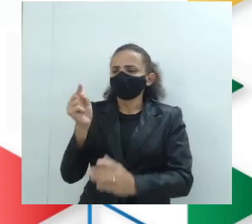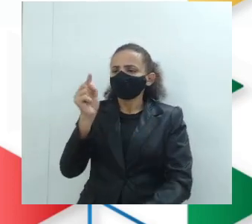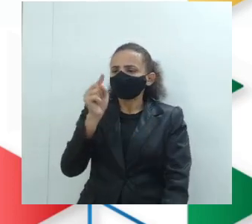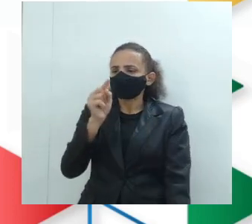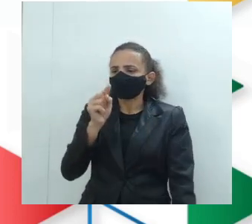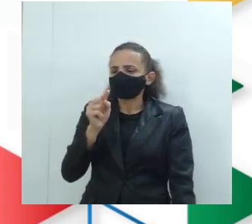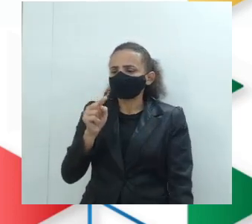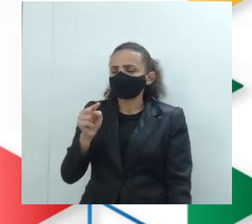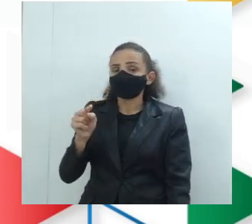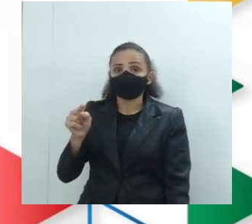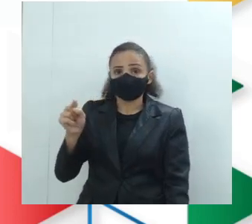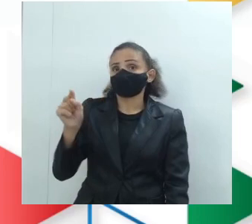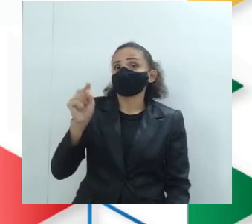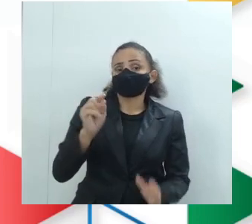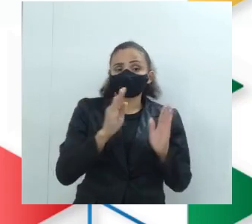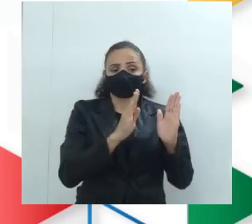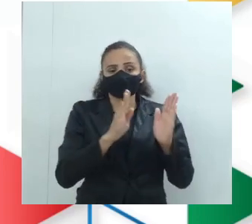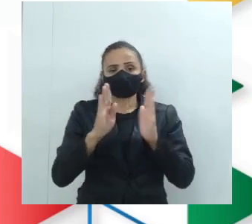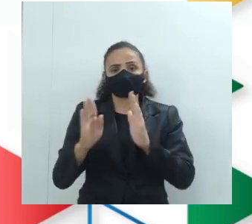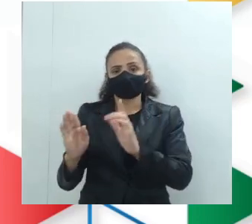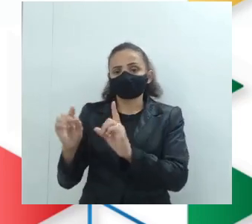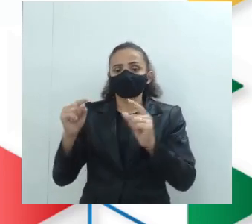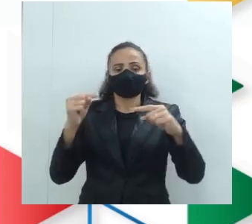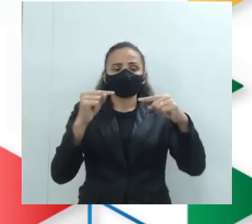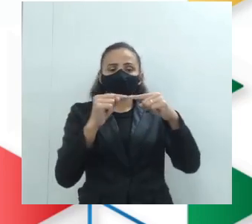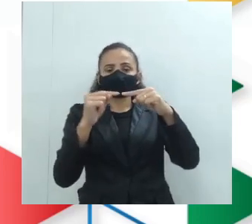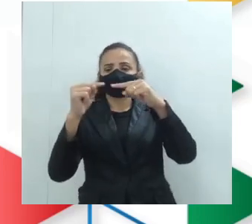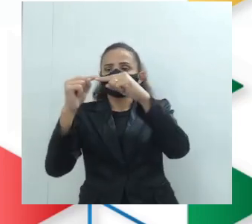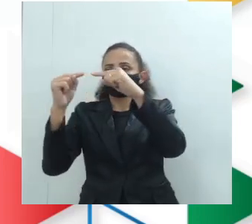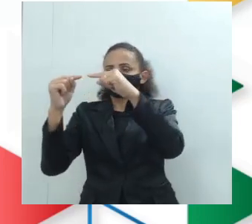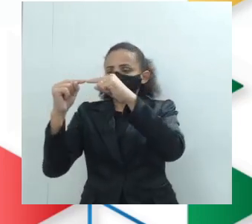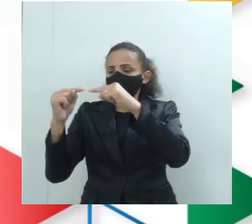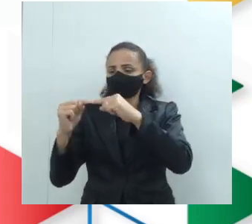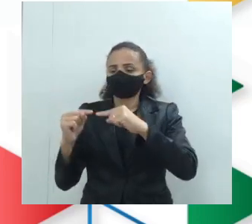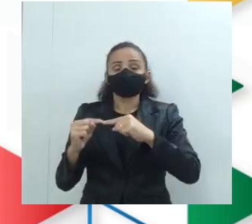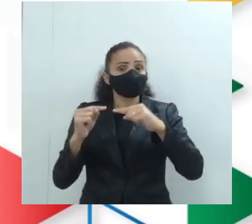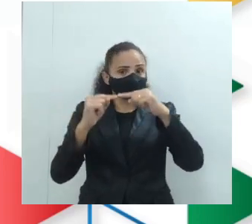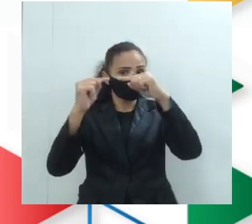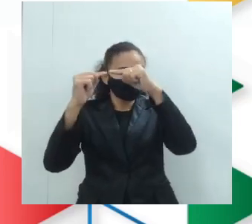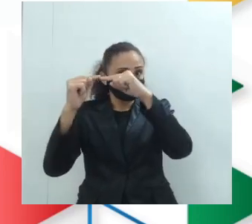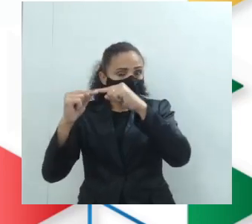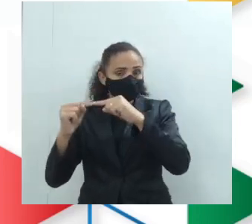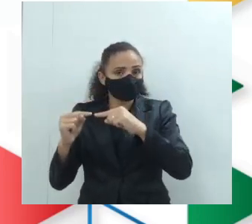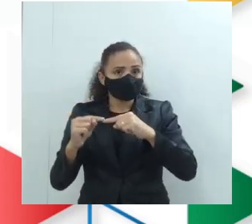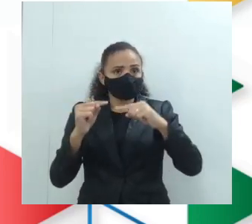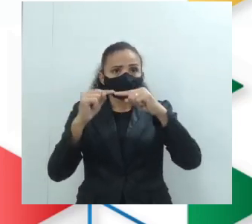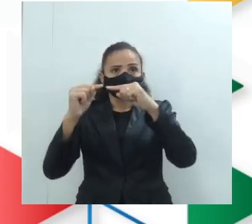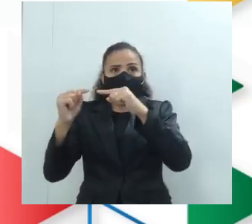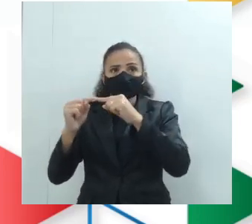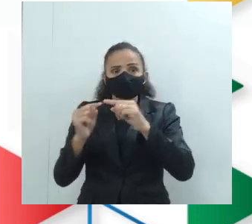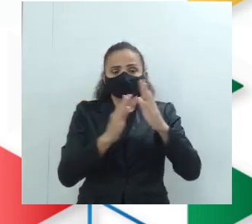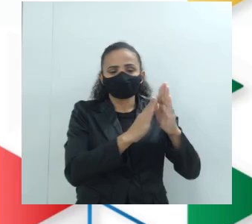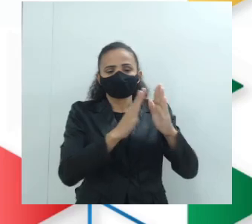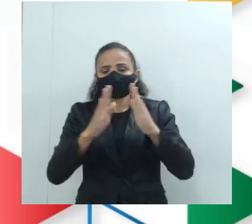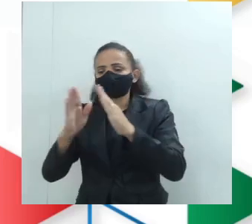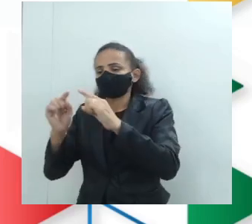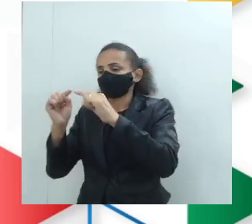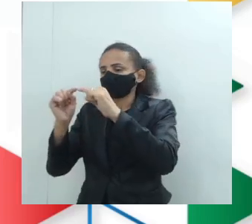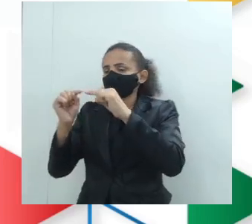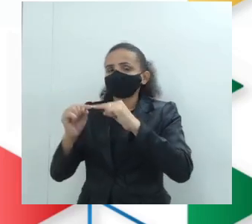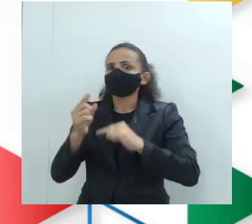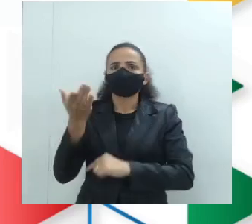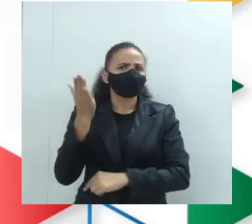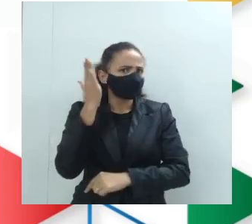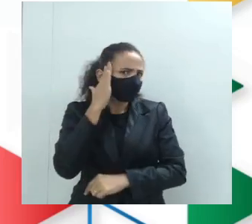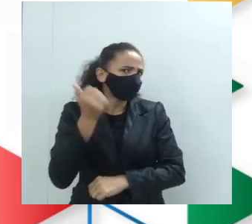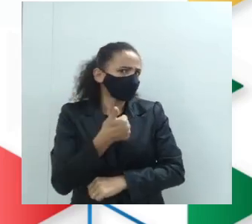tá? De acordo com um determinado ângulo e sentido em torno de um ponto, o qual chamamos de centro de rotação. Tá